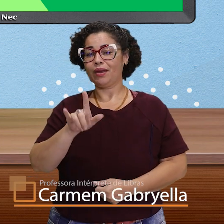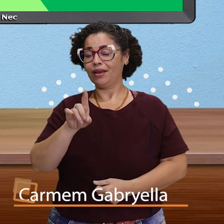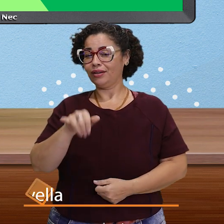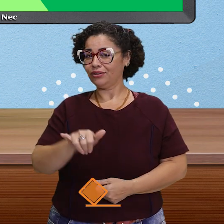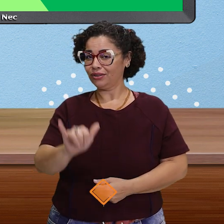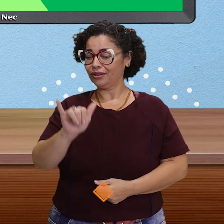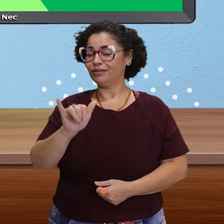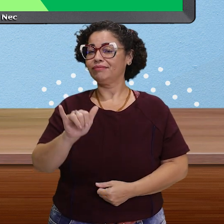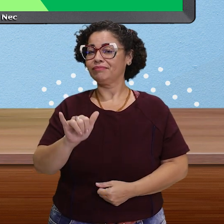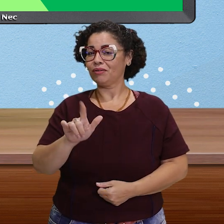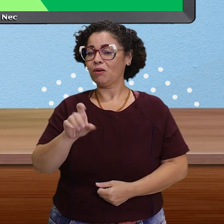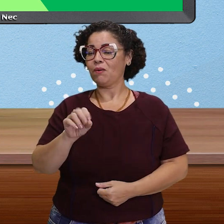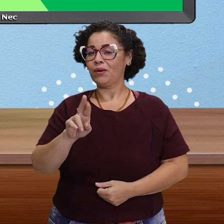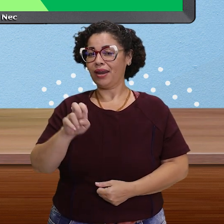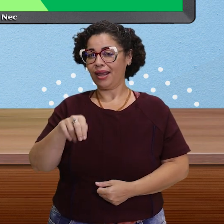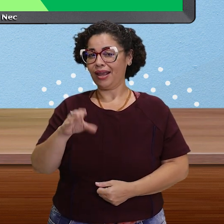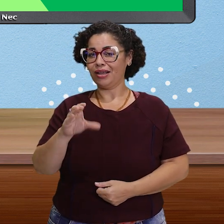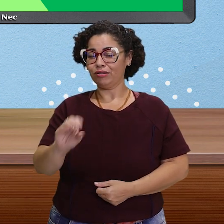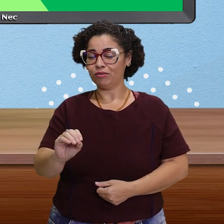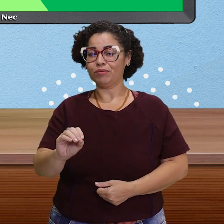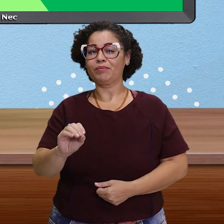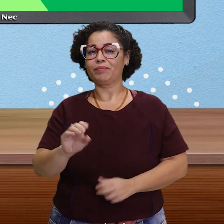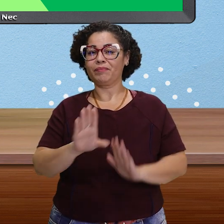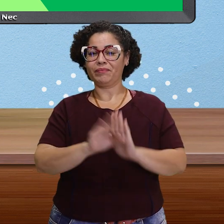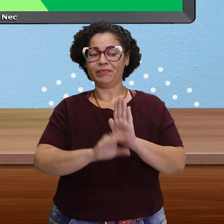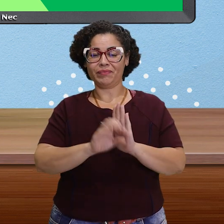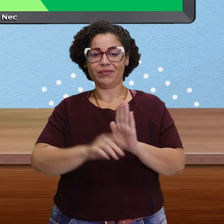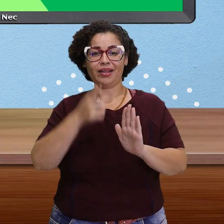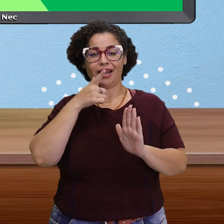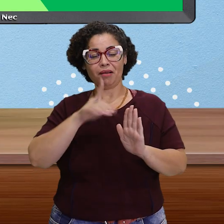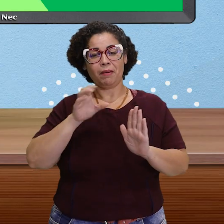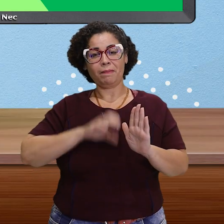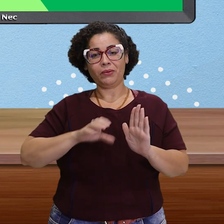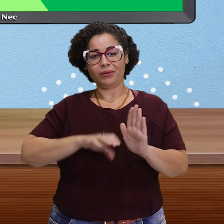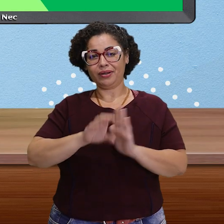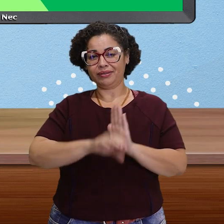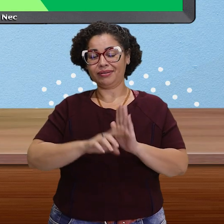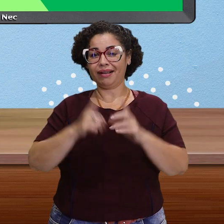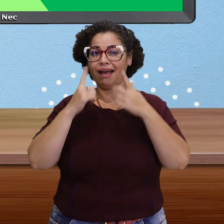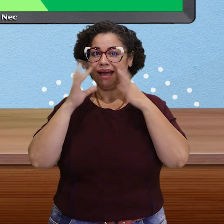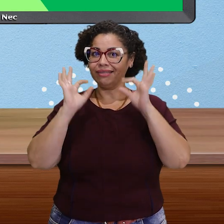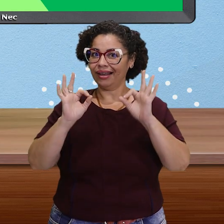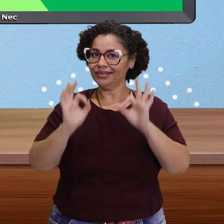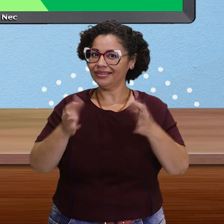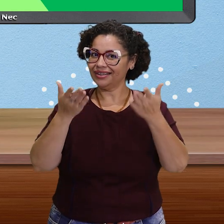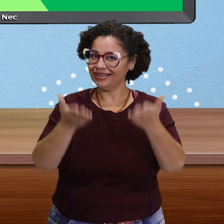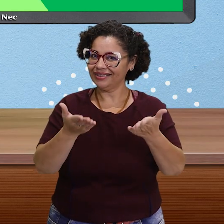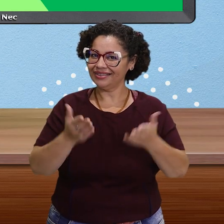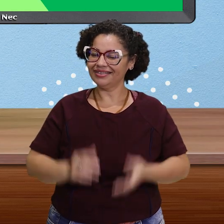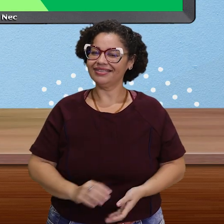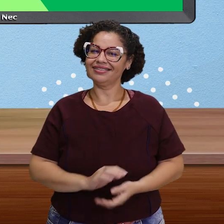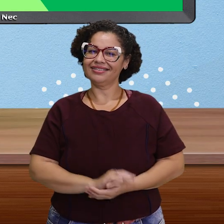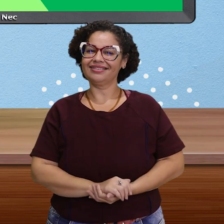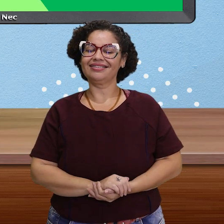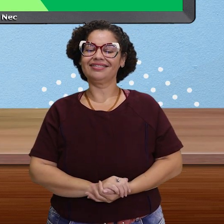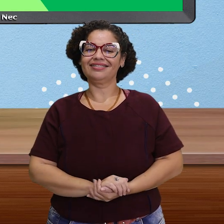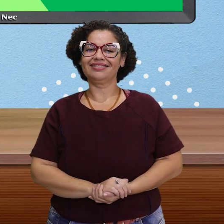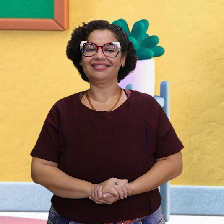professora Sueide Lourenço, do componente curricular Língua Portuguesa. Presta atenção, hein?